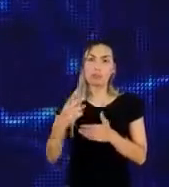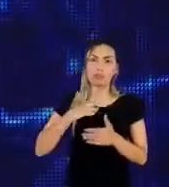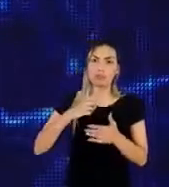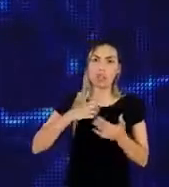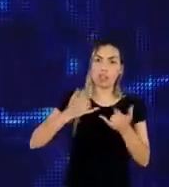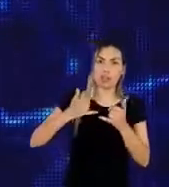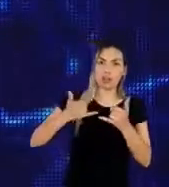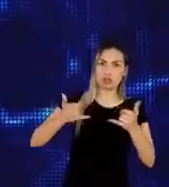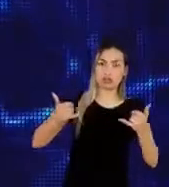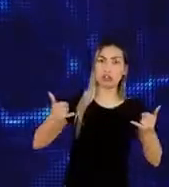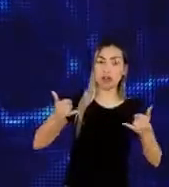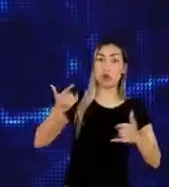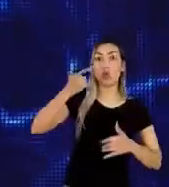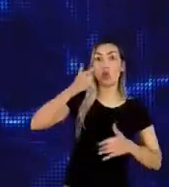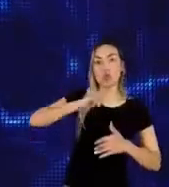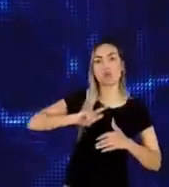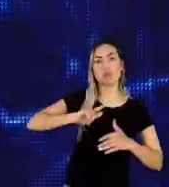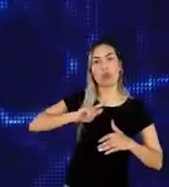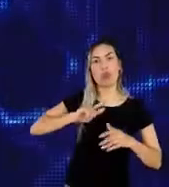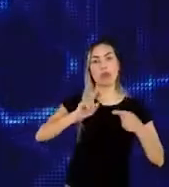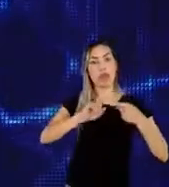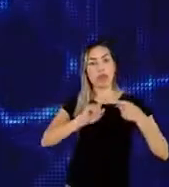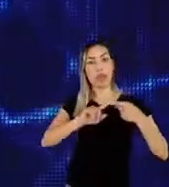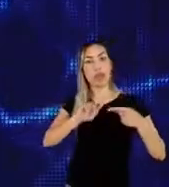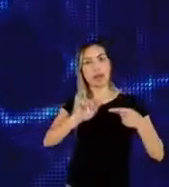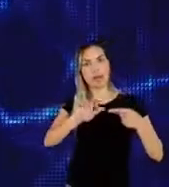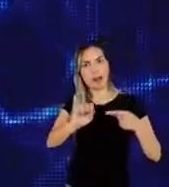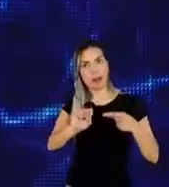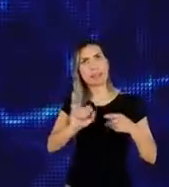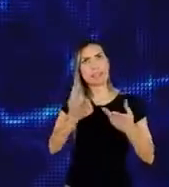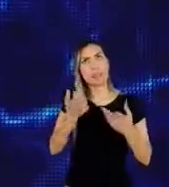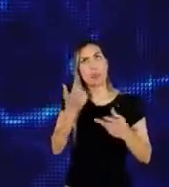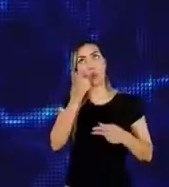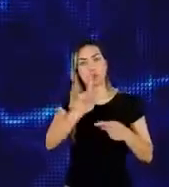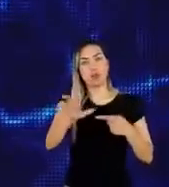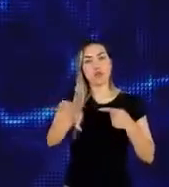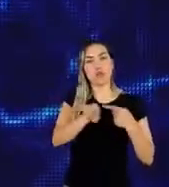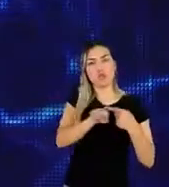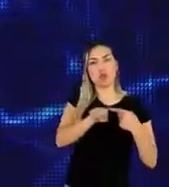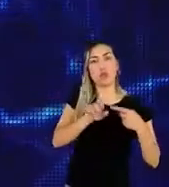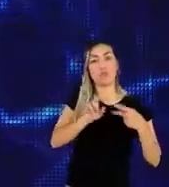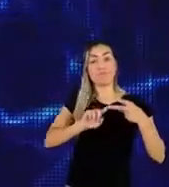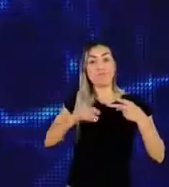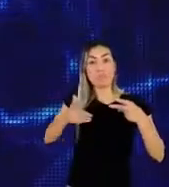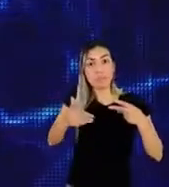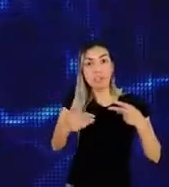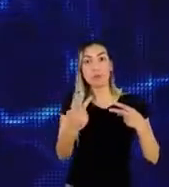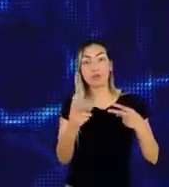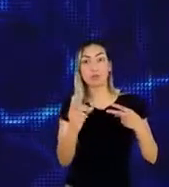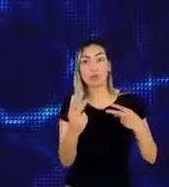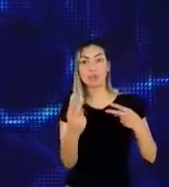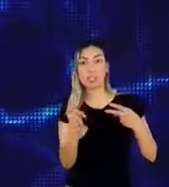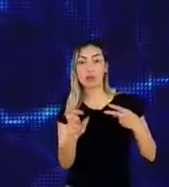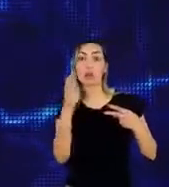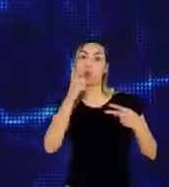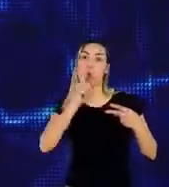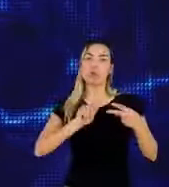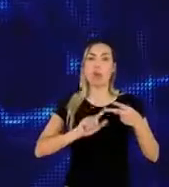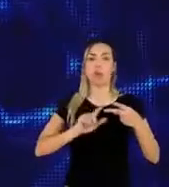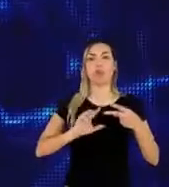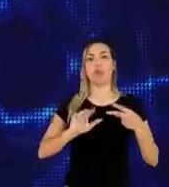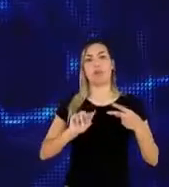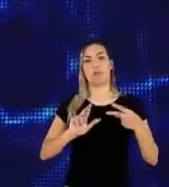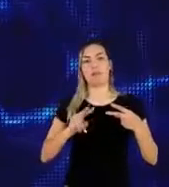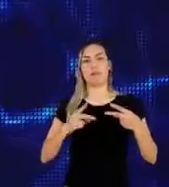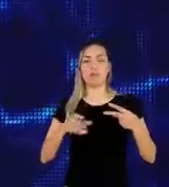a fonte gás e até 2025 elas passam o carvão. Então, é claramente uma tendência,